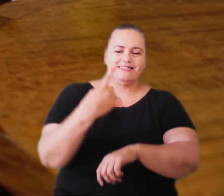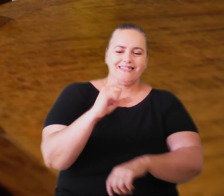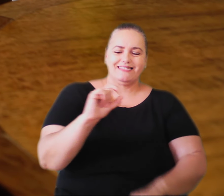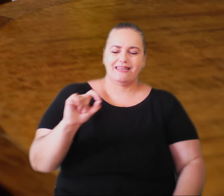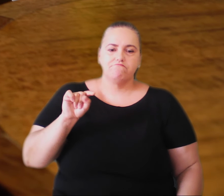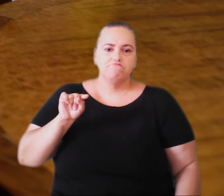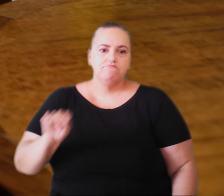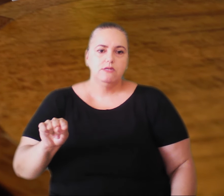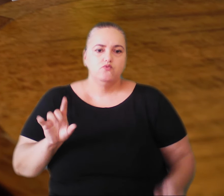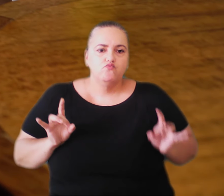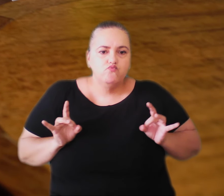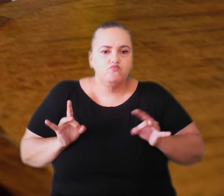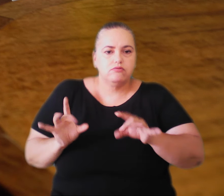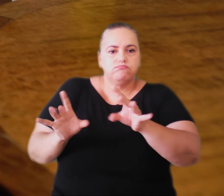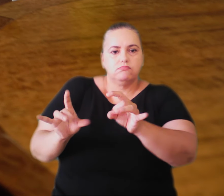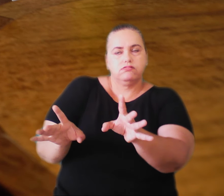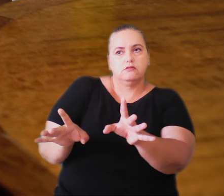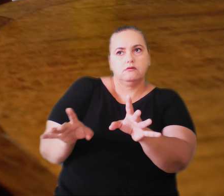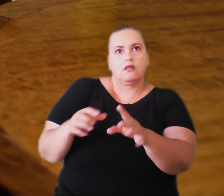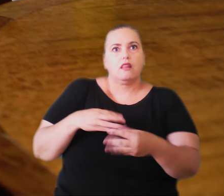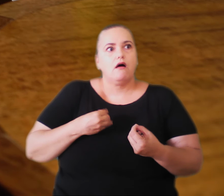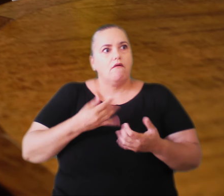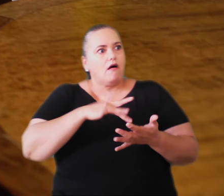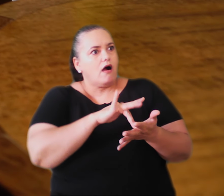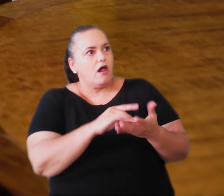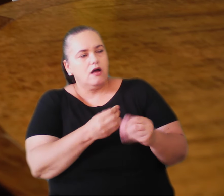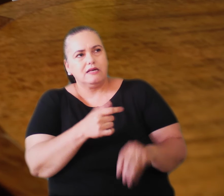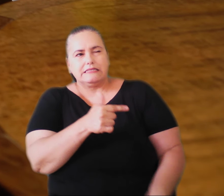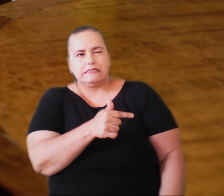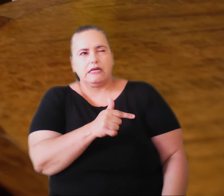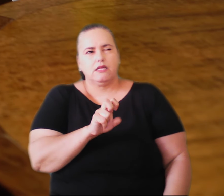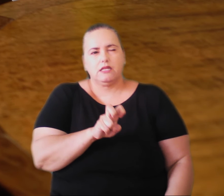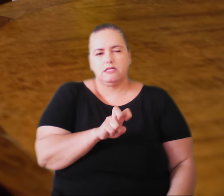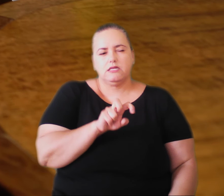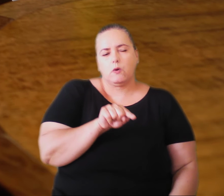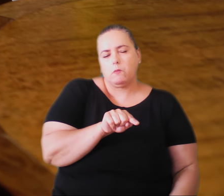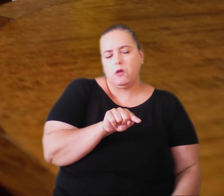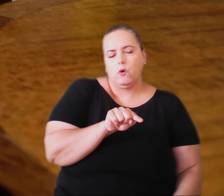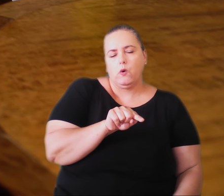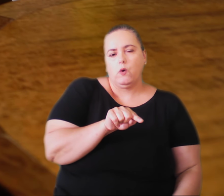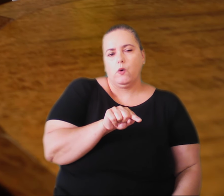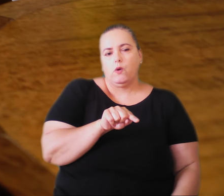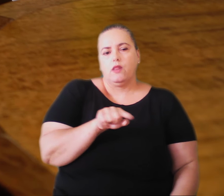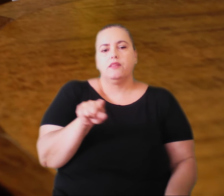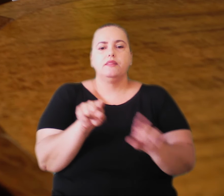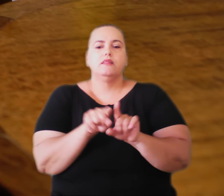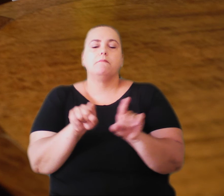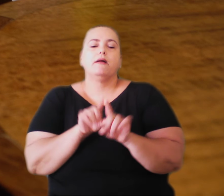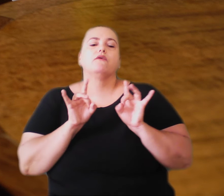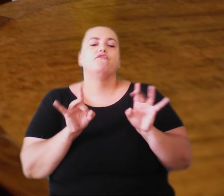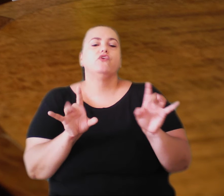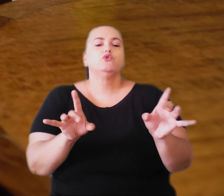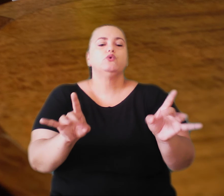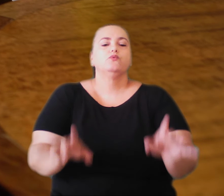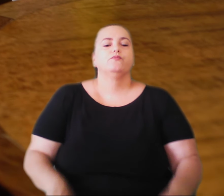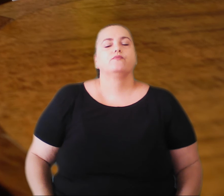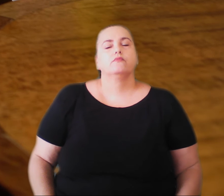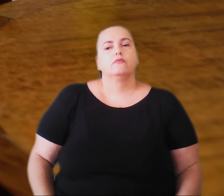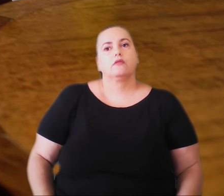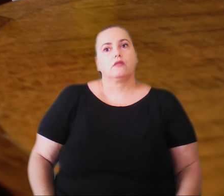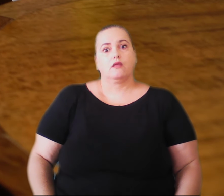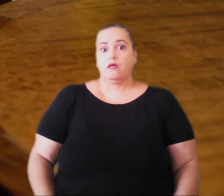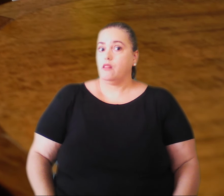E aí nós estávamos com o Fandanguinho lá com 75, 80 mil também vendidos. E elas olham,